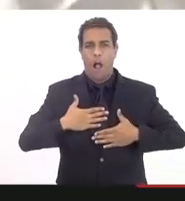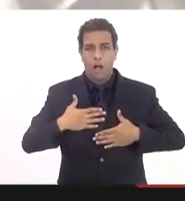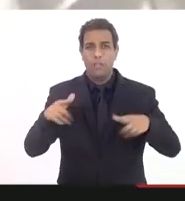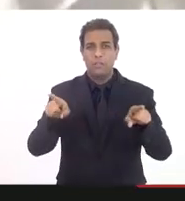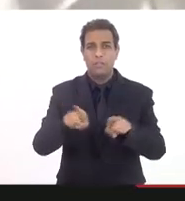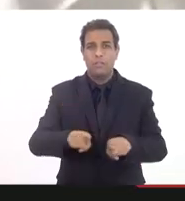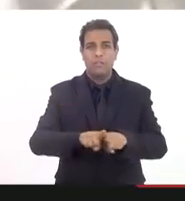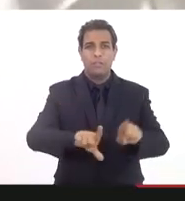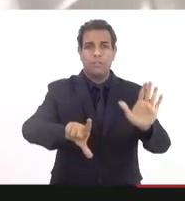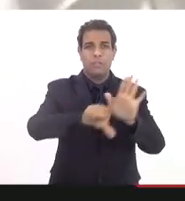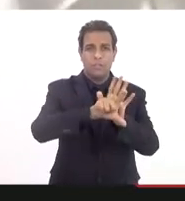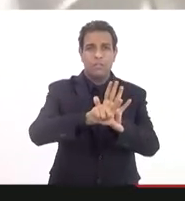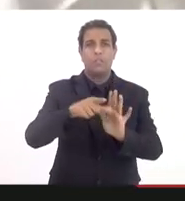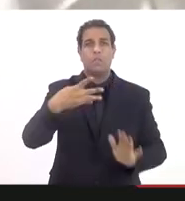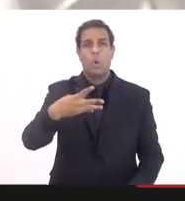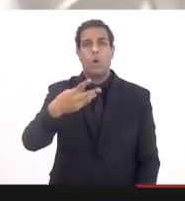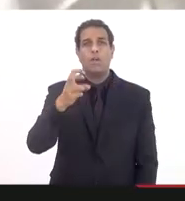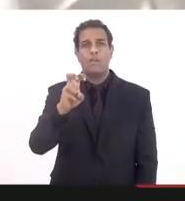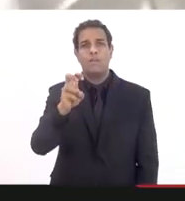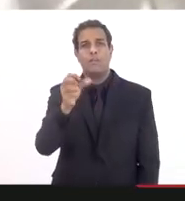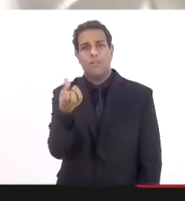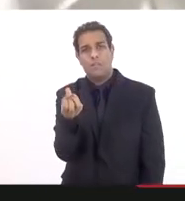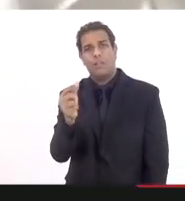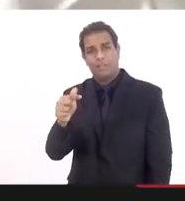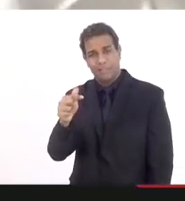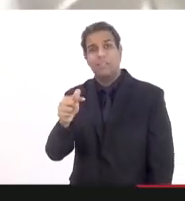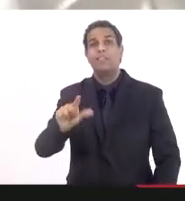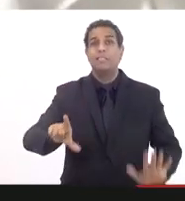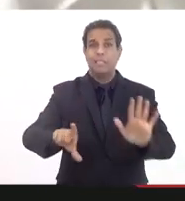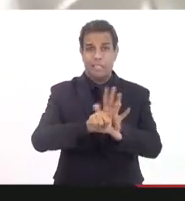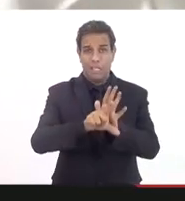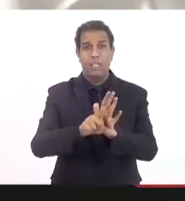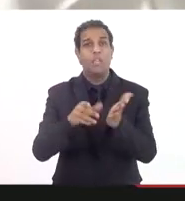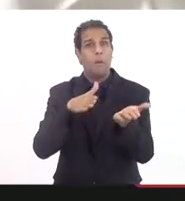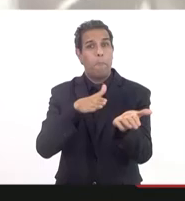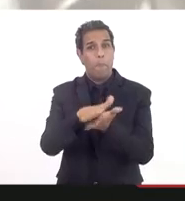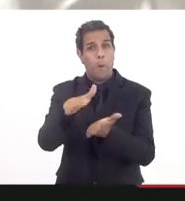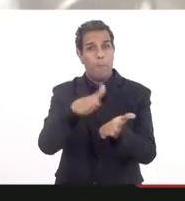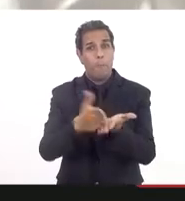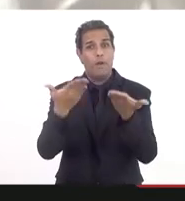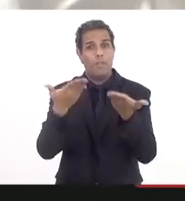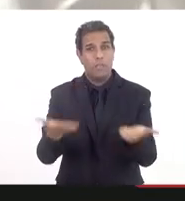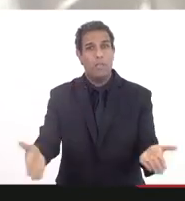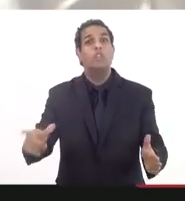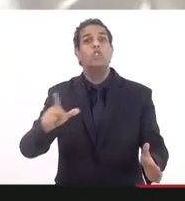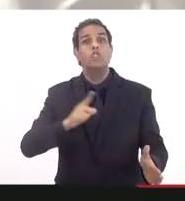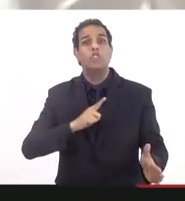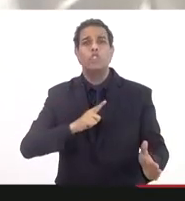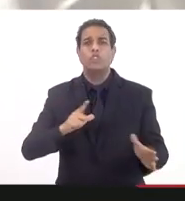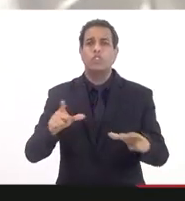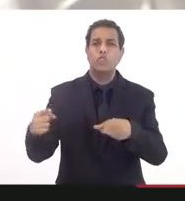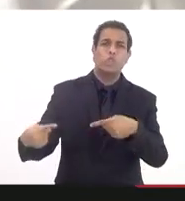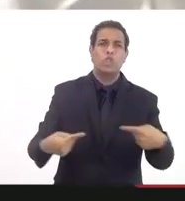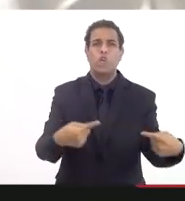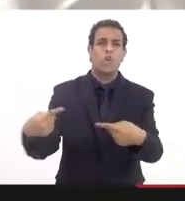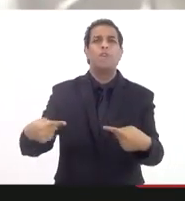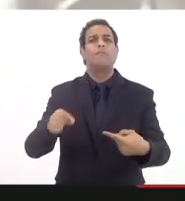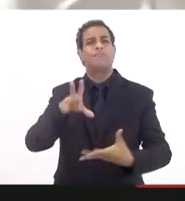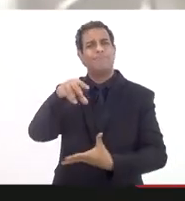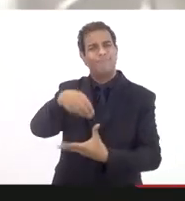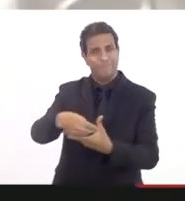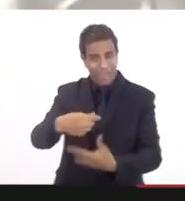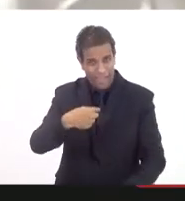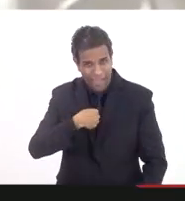Lei 8746 de 2020, uma lei que surgiu aqui de um grande debate que